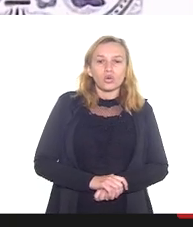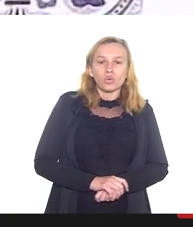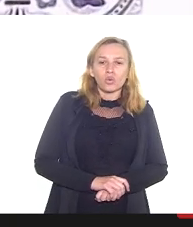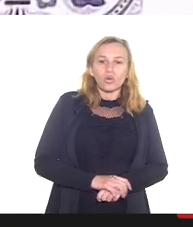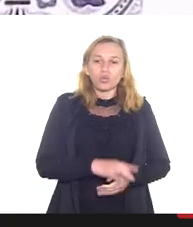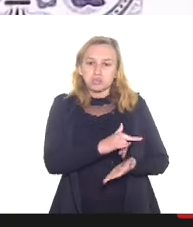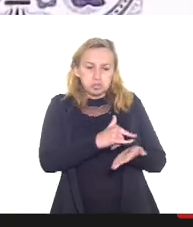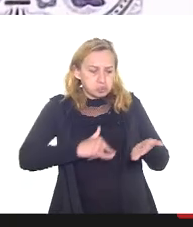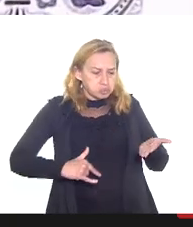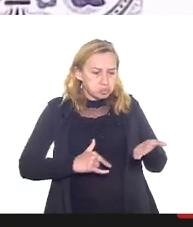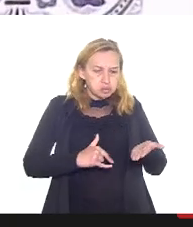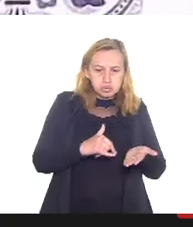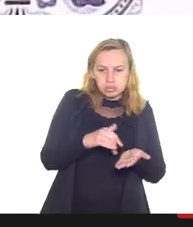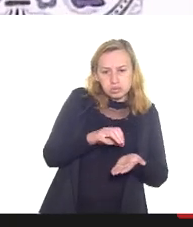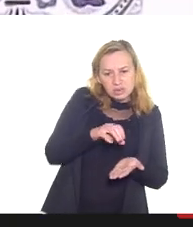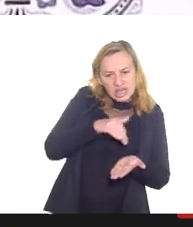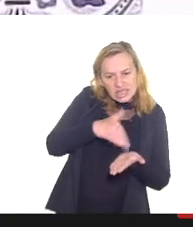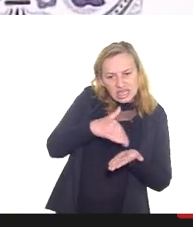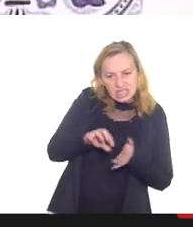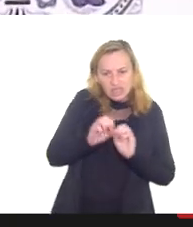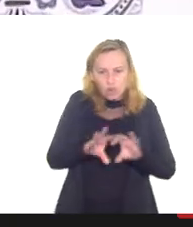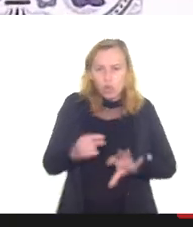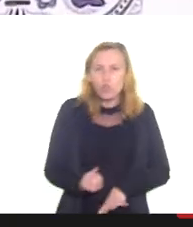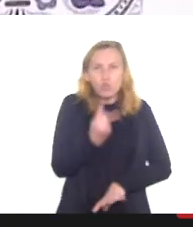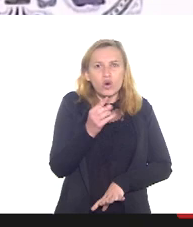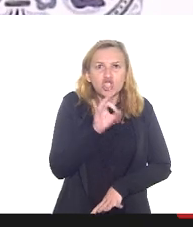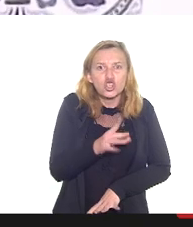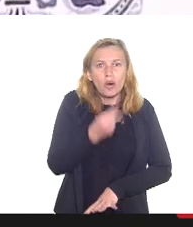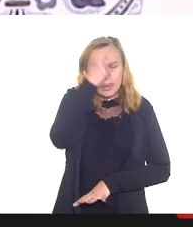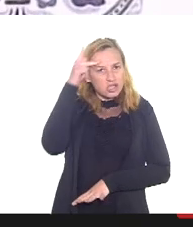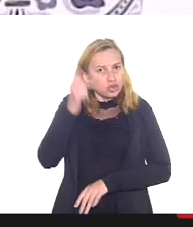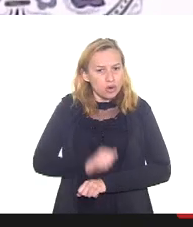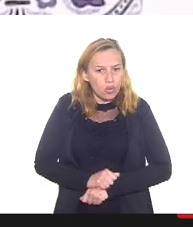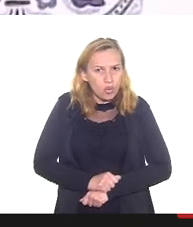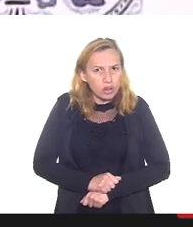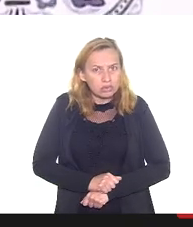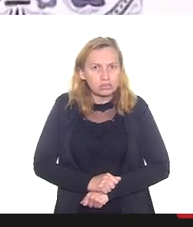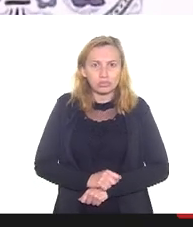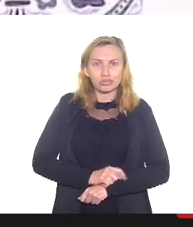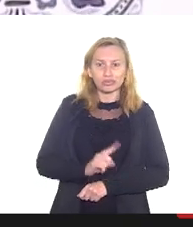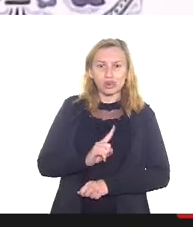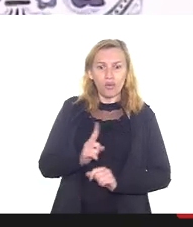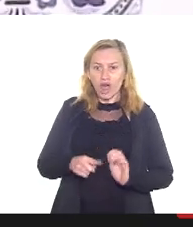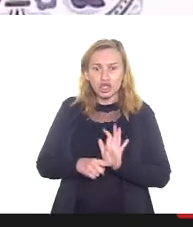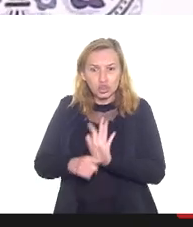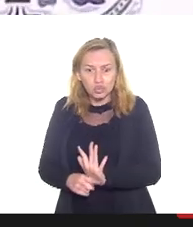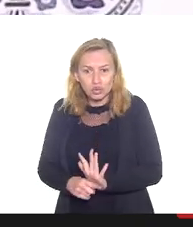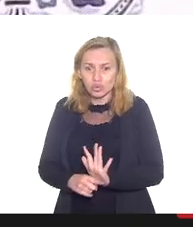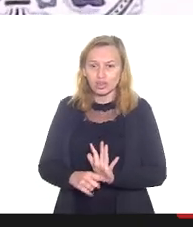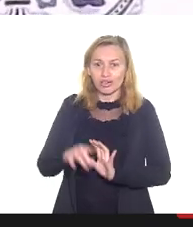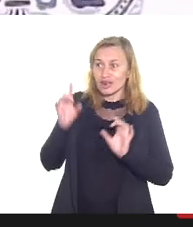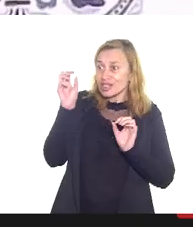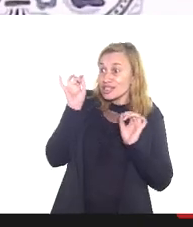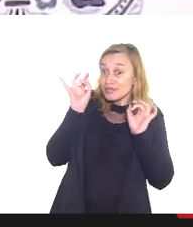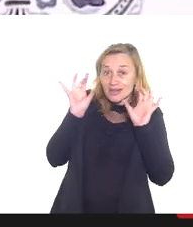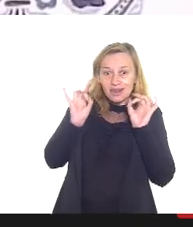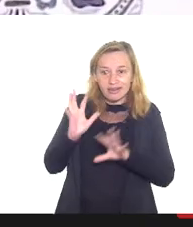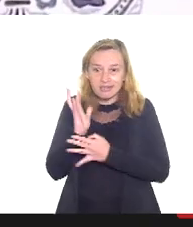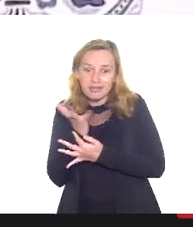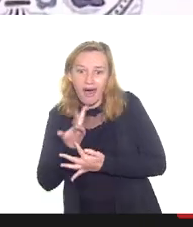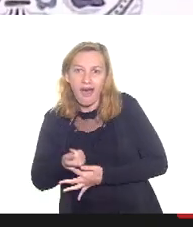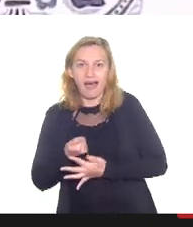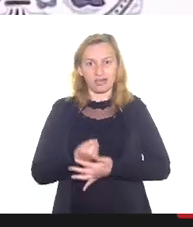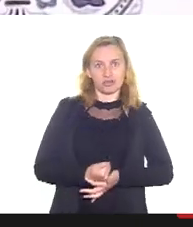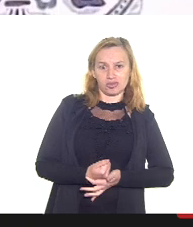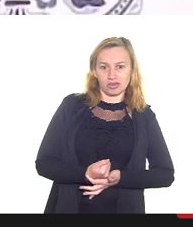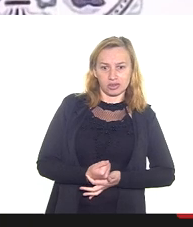ela coloca uma pessoa só, não contempla especialistas da arte, desses quatro campos. Então,